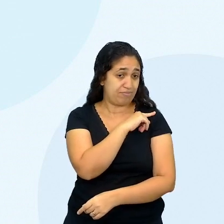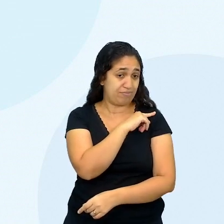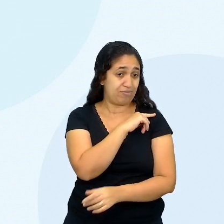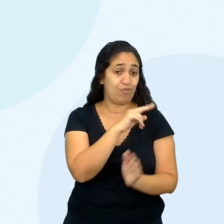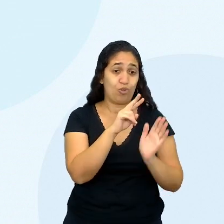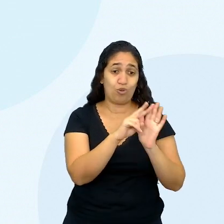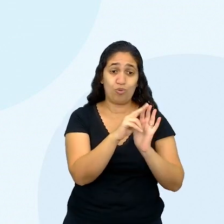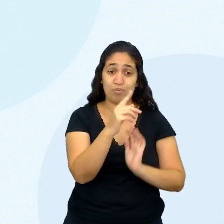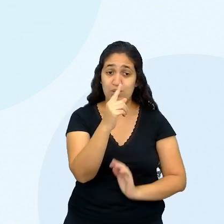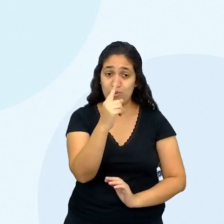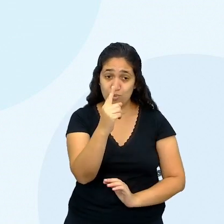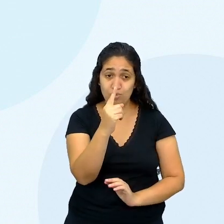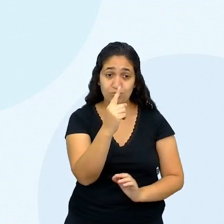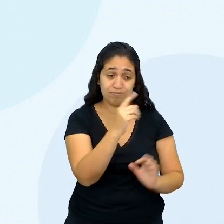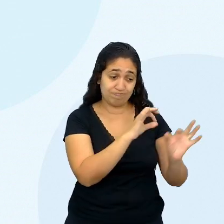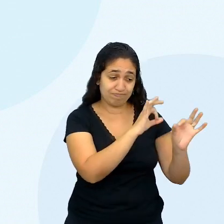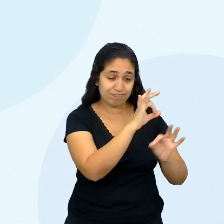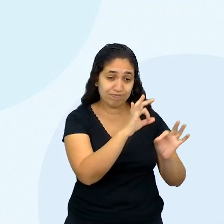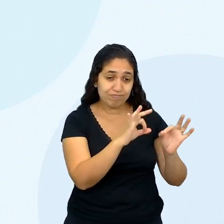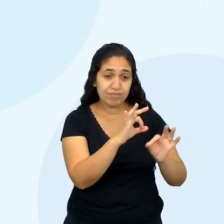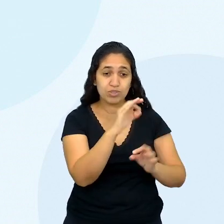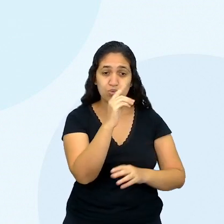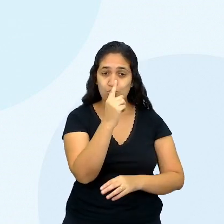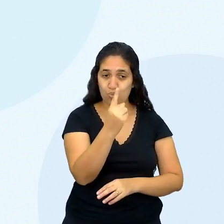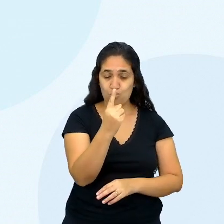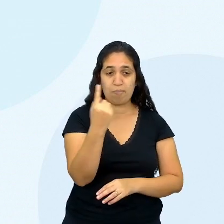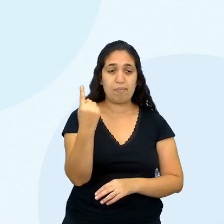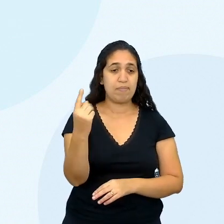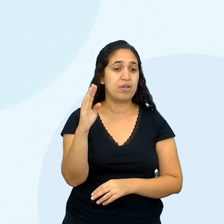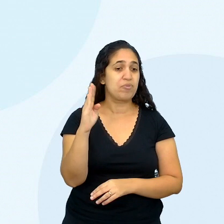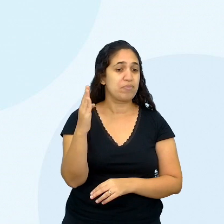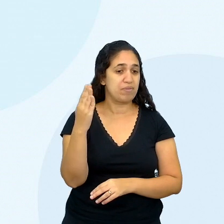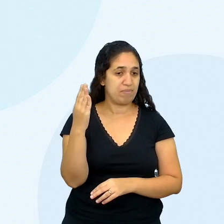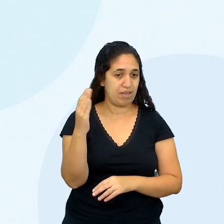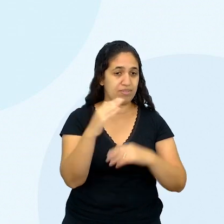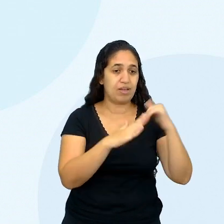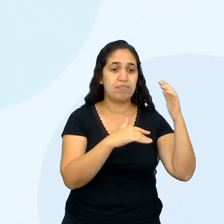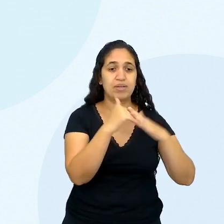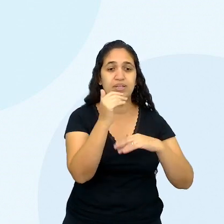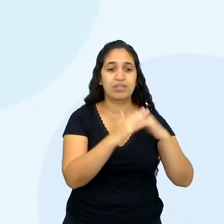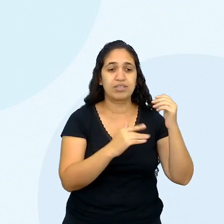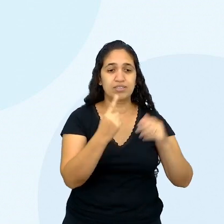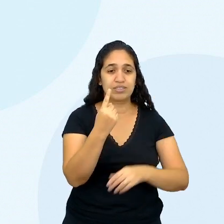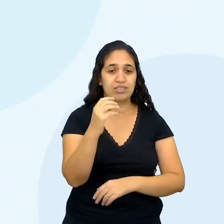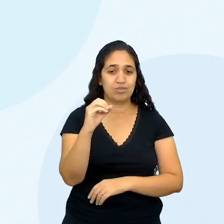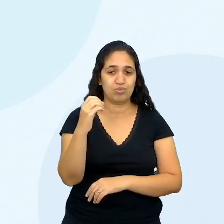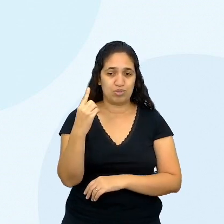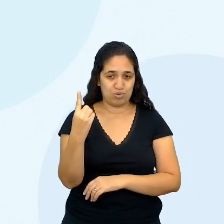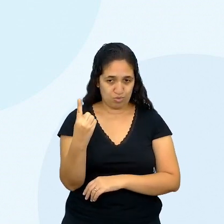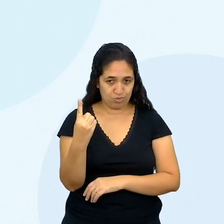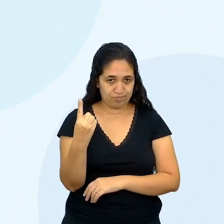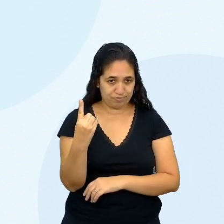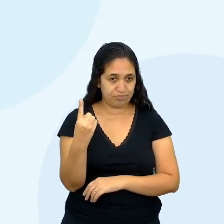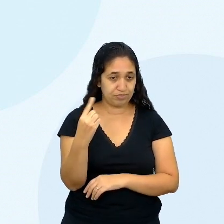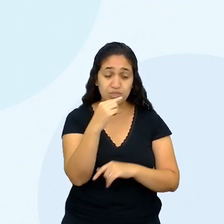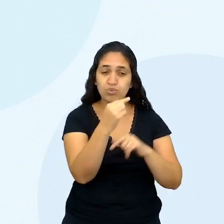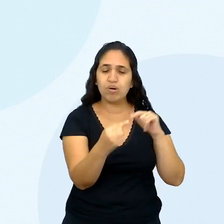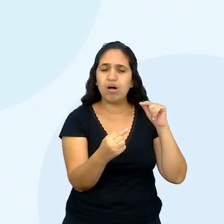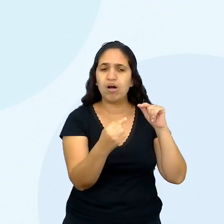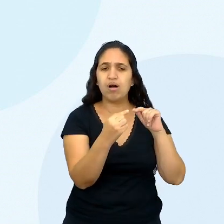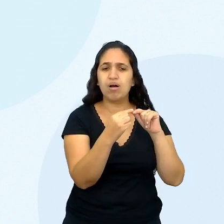de aprendizagem 1, primeiro bimestre, que é a habilidade 101. E tem aí como